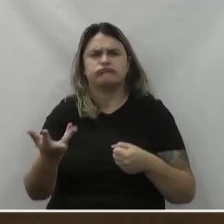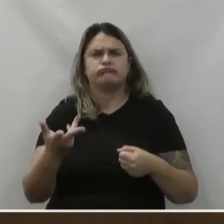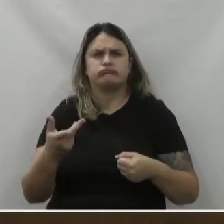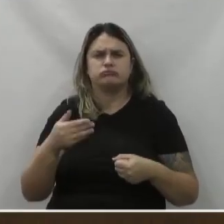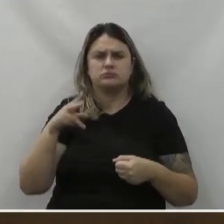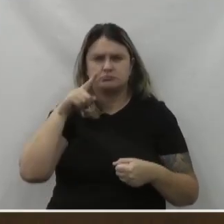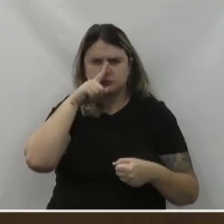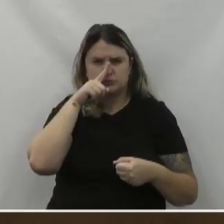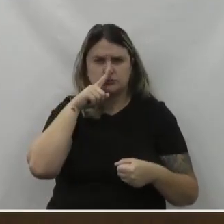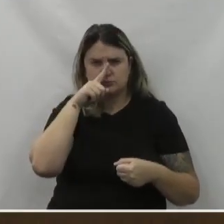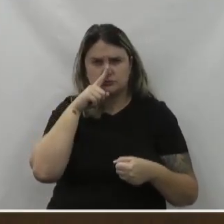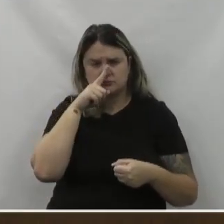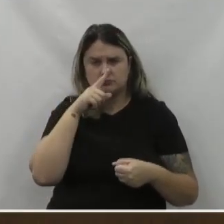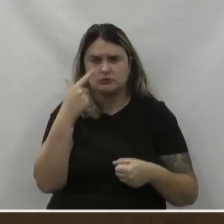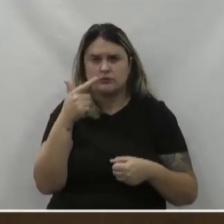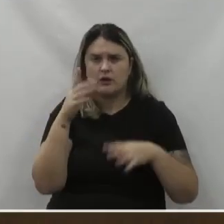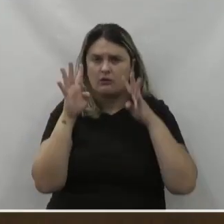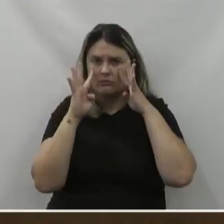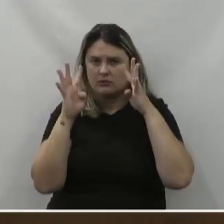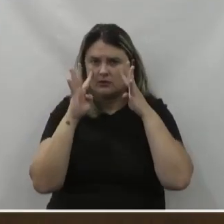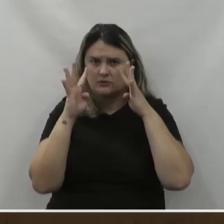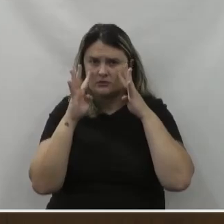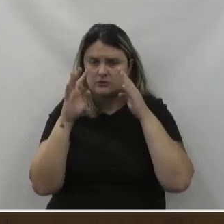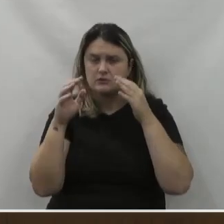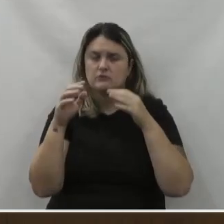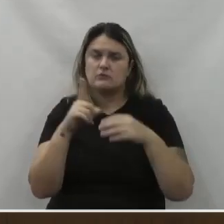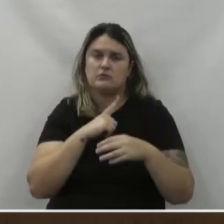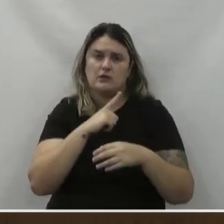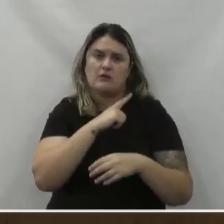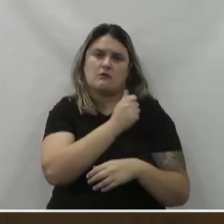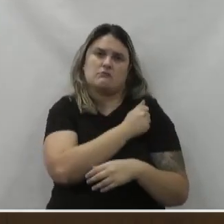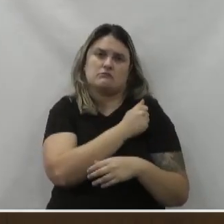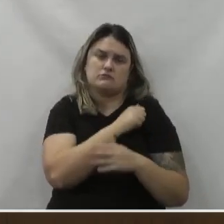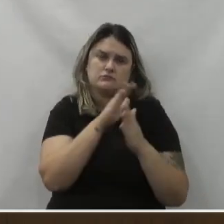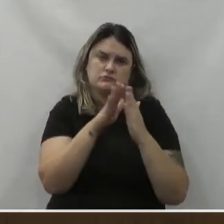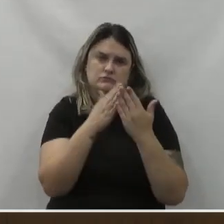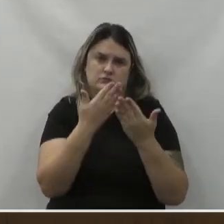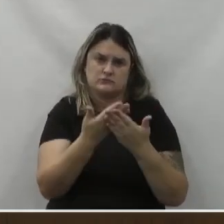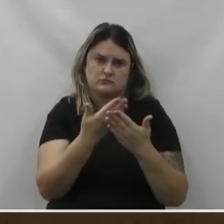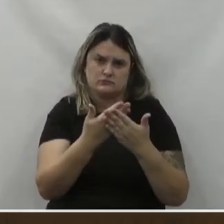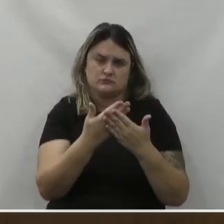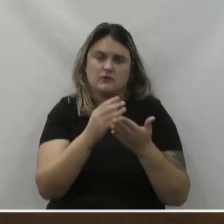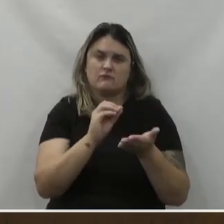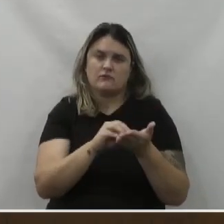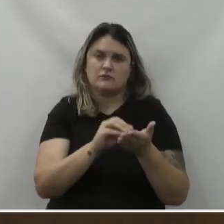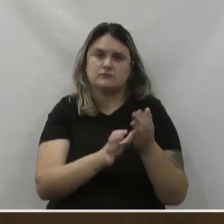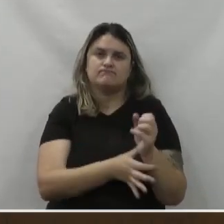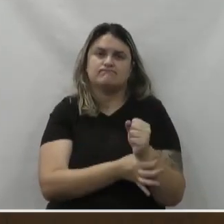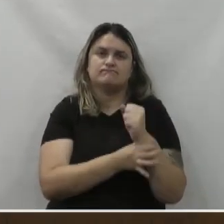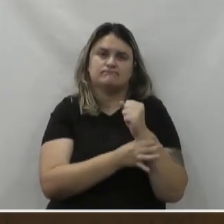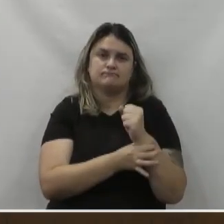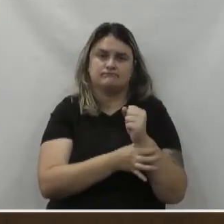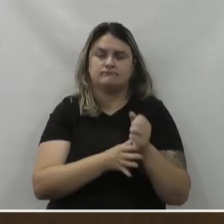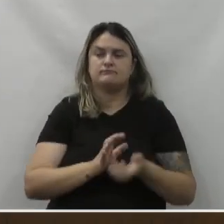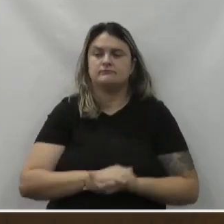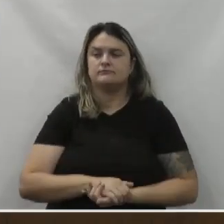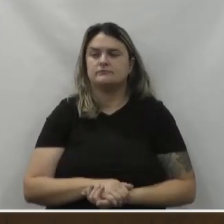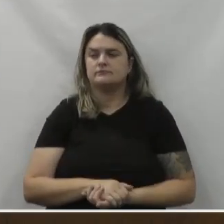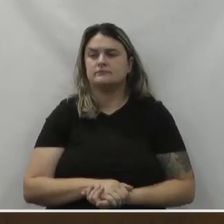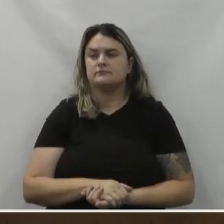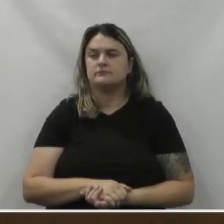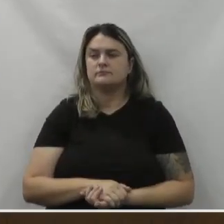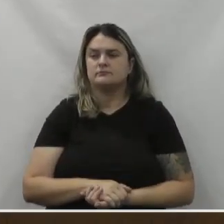pelo local. Tal situação gera preocupação quanto à segurança dos alunos que frequentam a instituição.